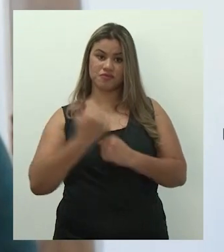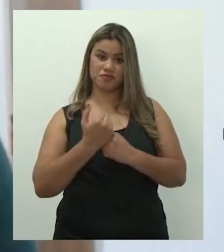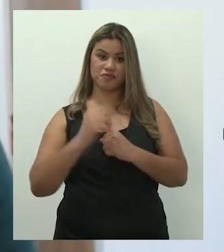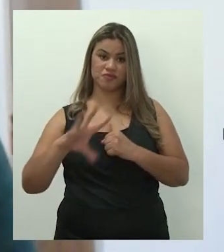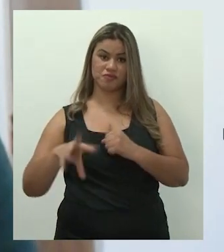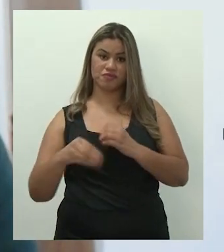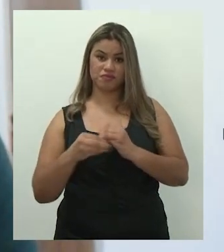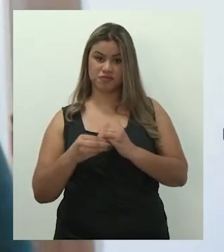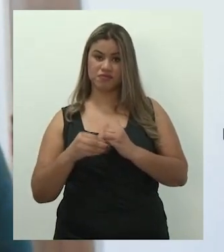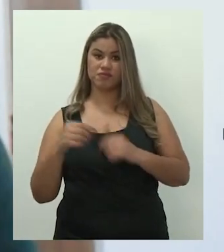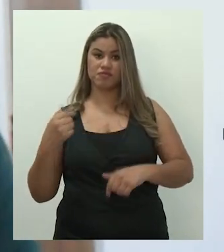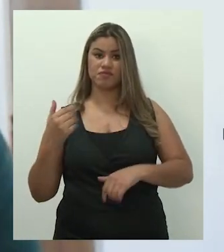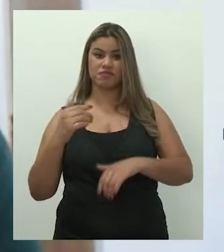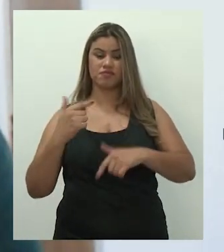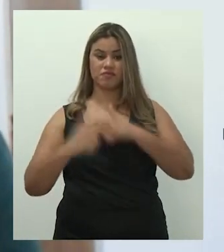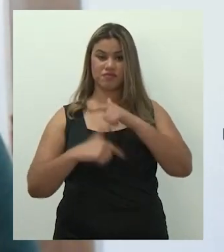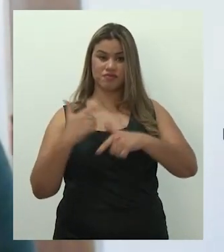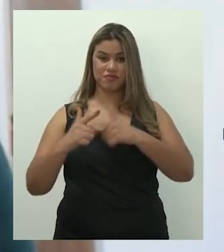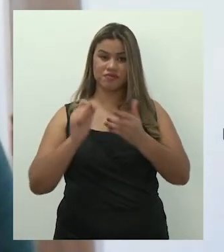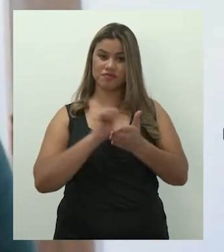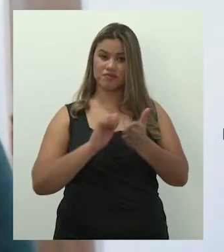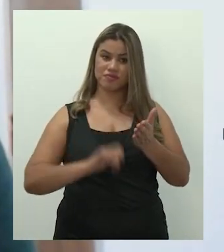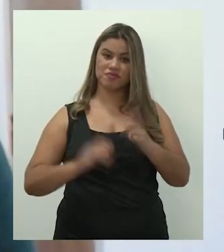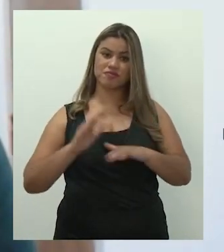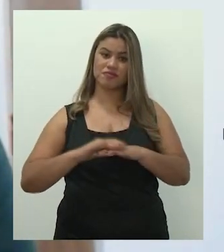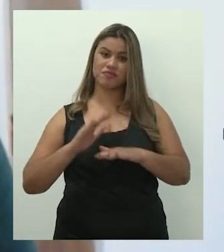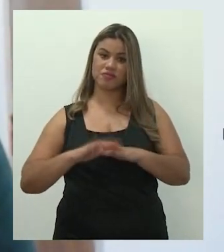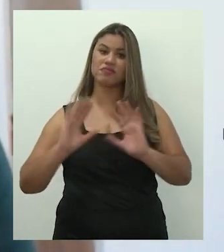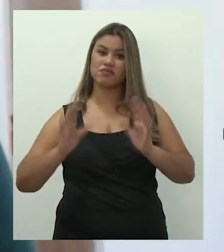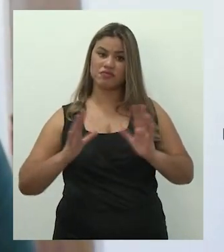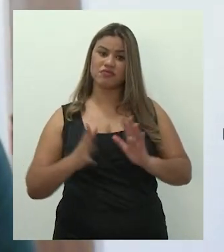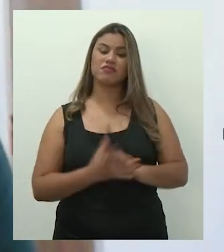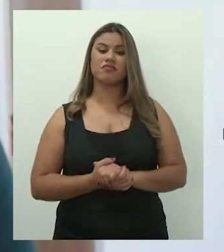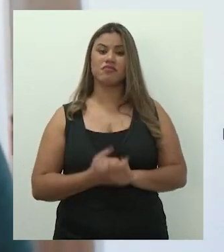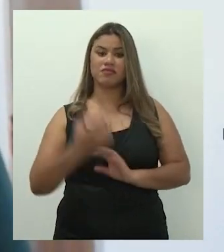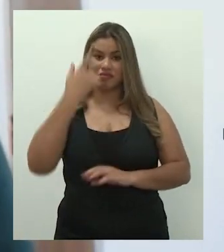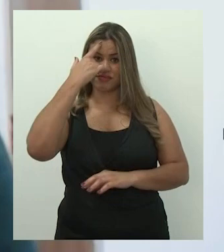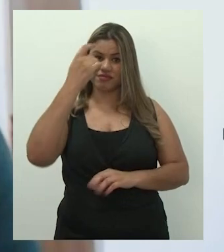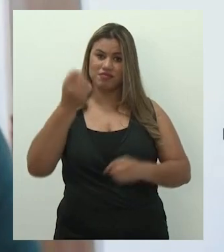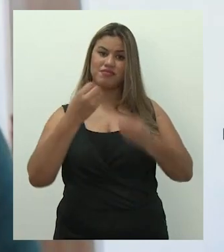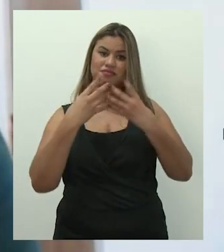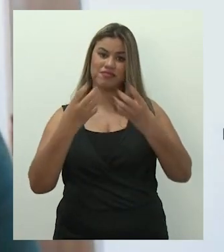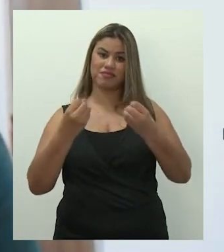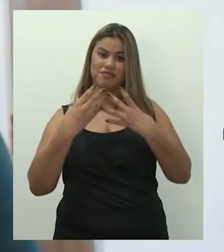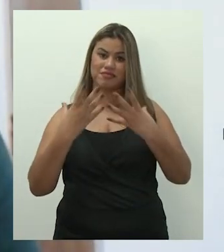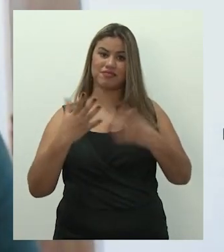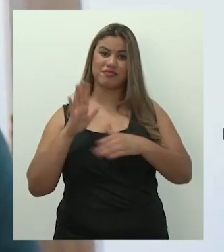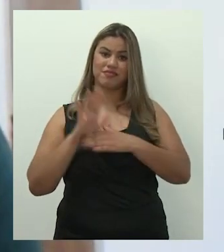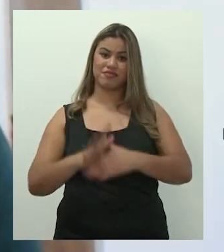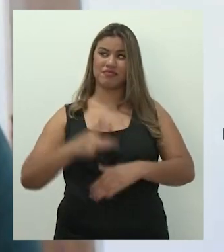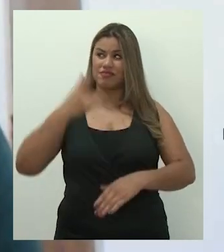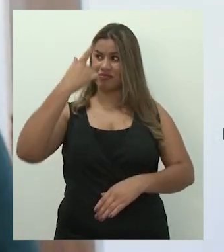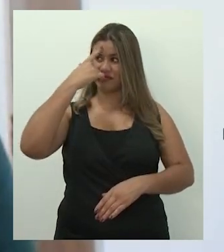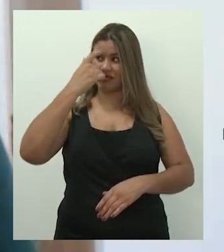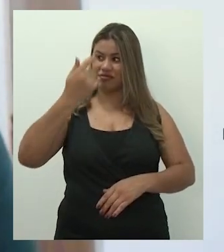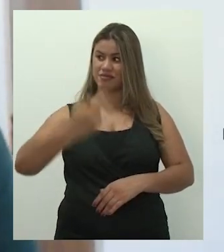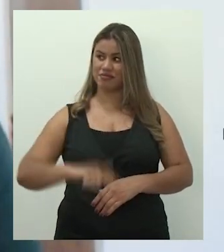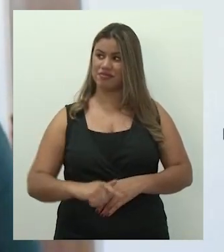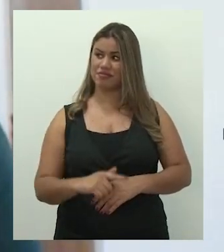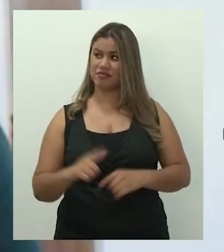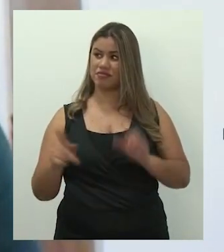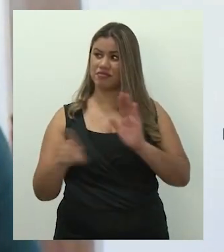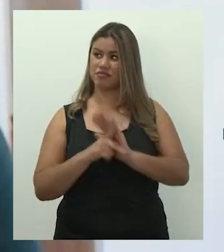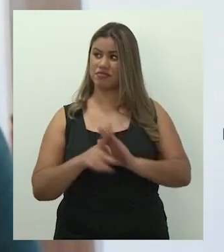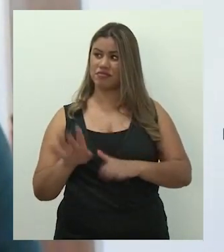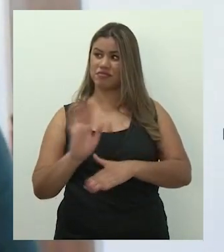coisas boas, ideias, e que vocês possam levar mais essa ideia por vídeo,